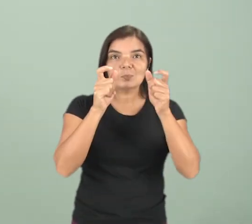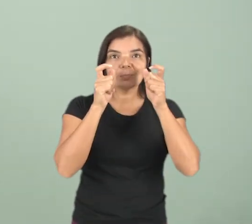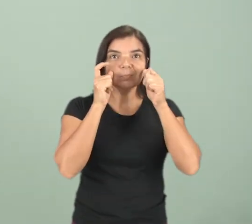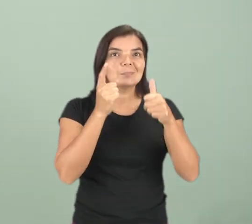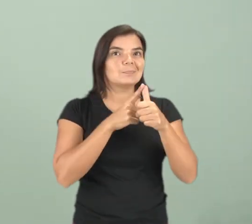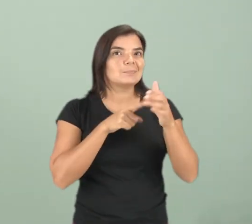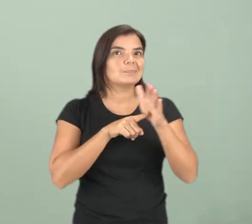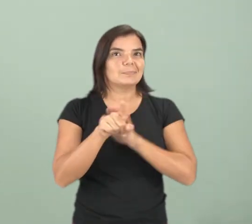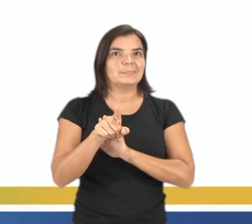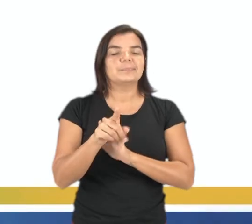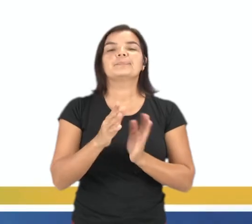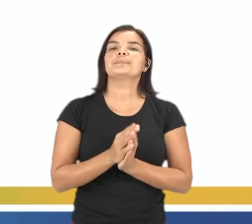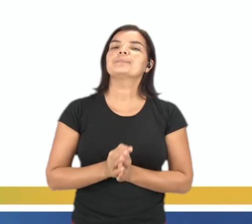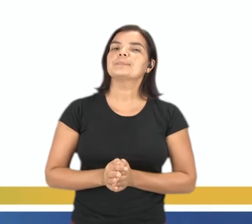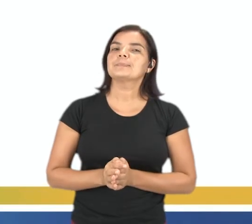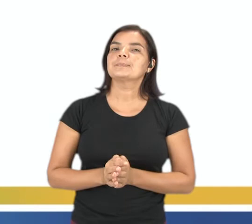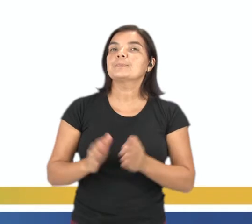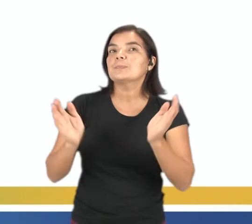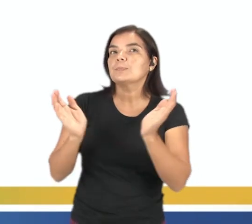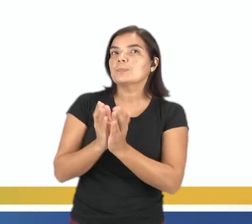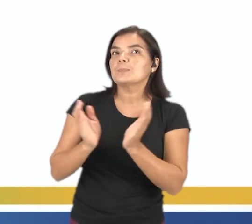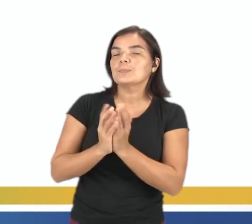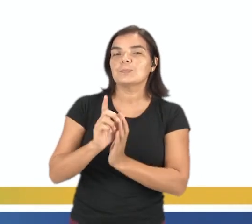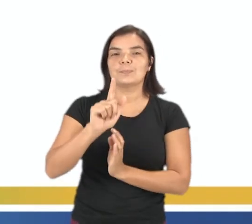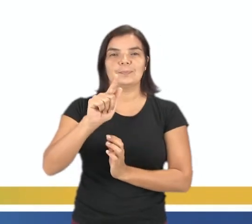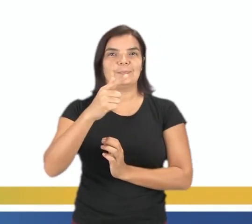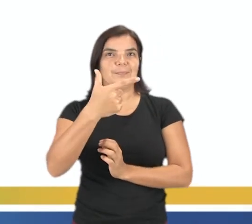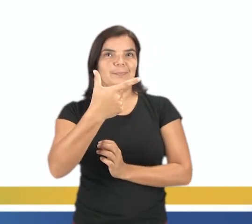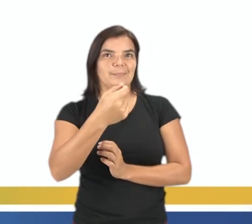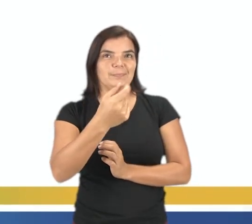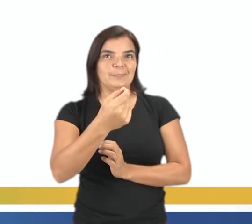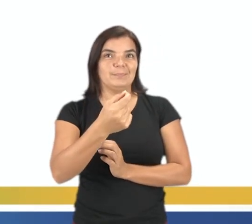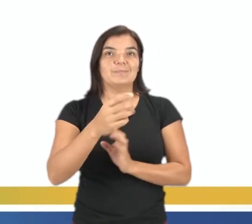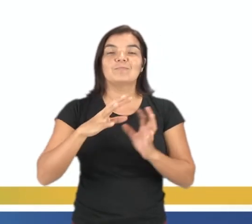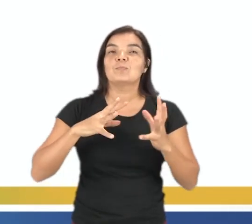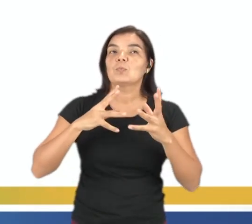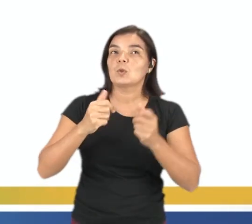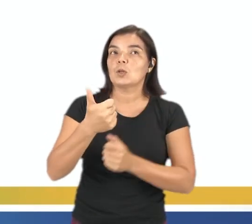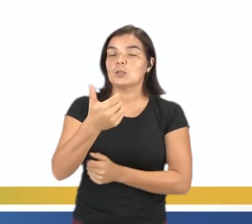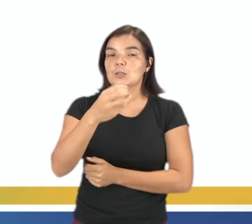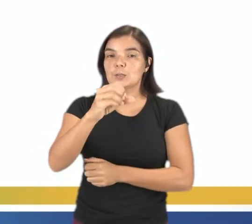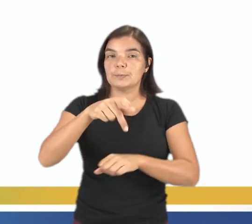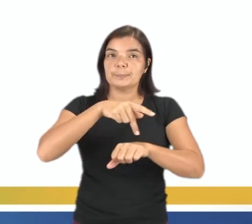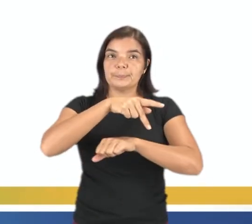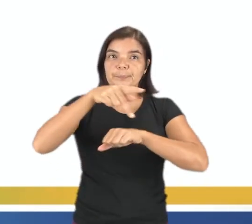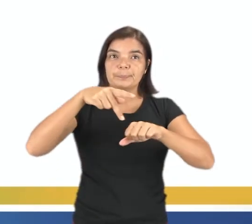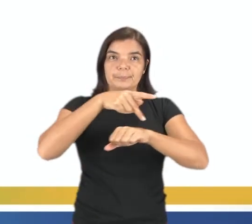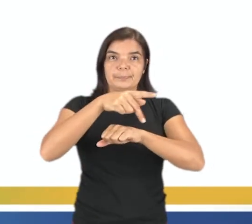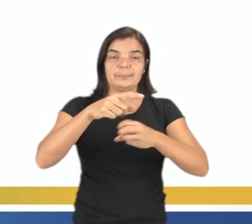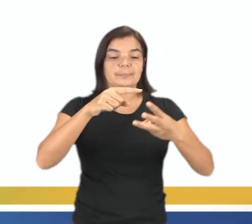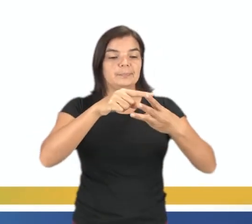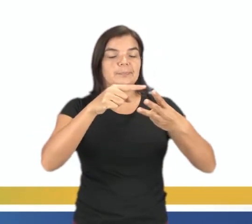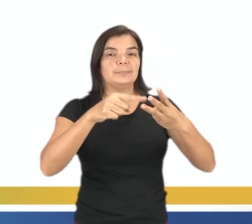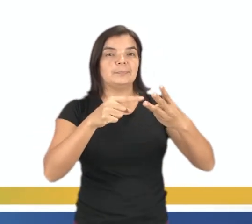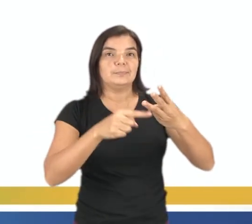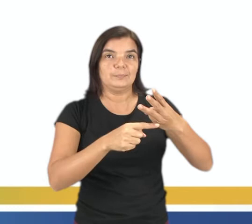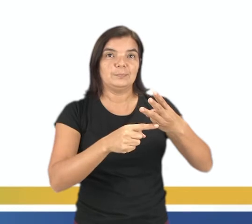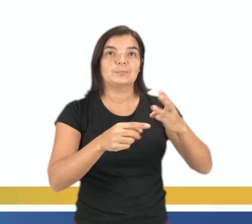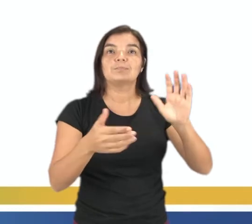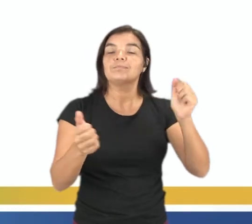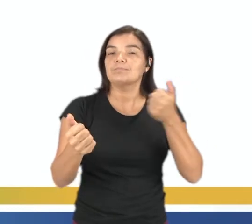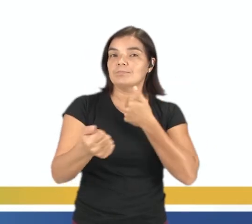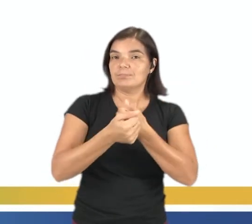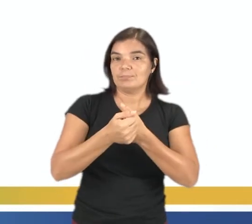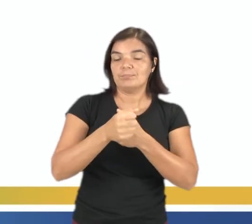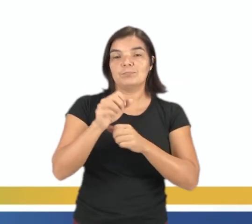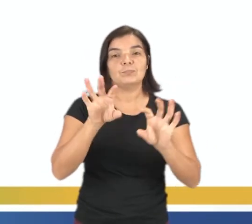para a primeira questão. Vamos lá então. O grupo G20 engloba 19 países em 3